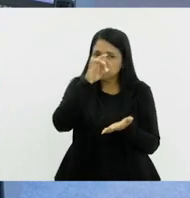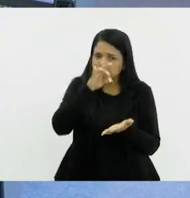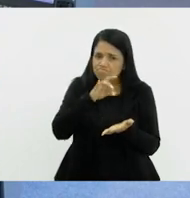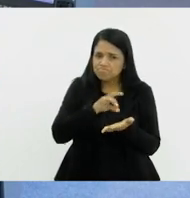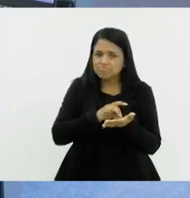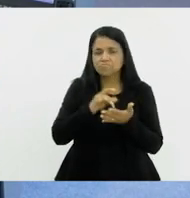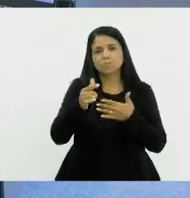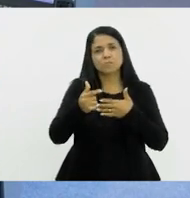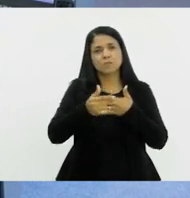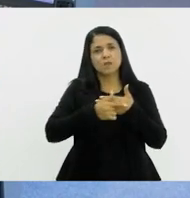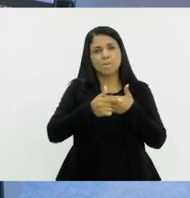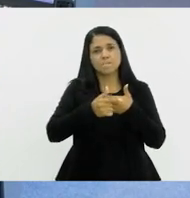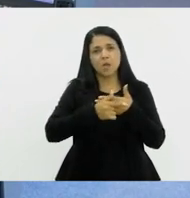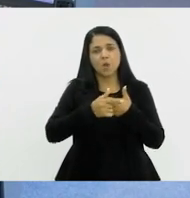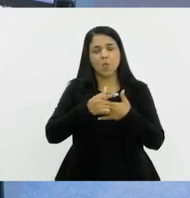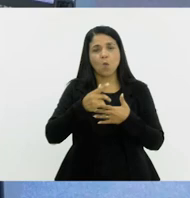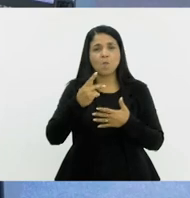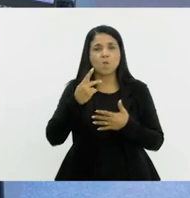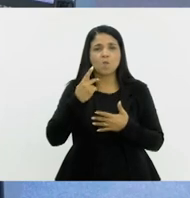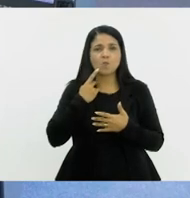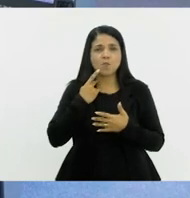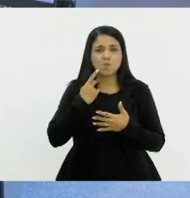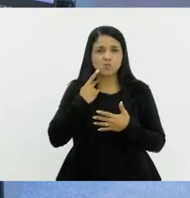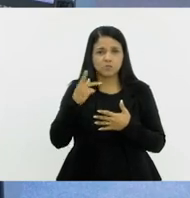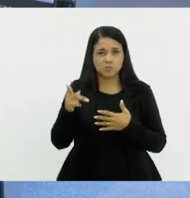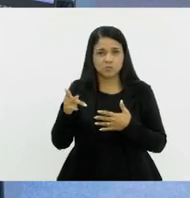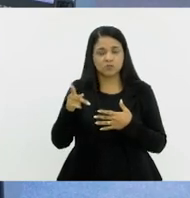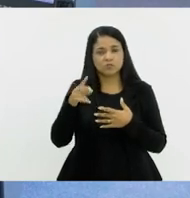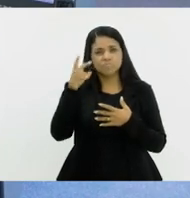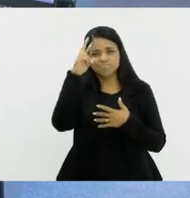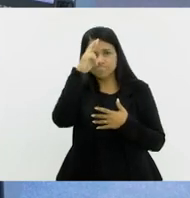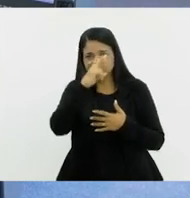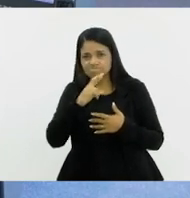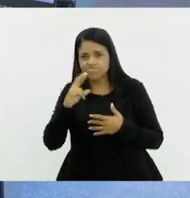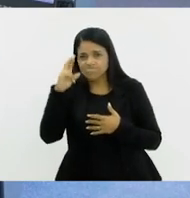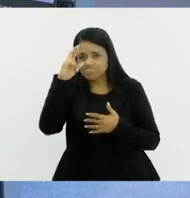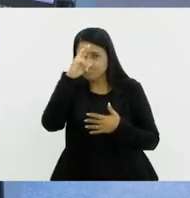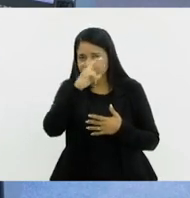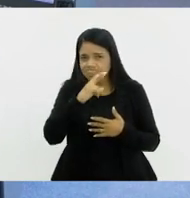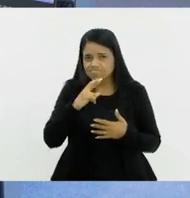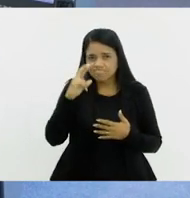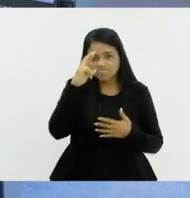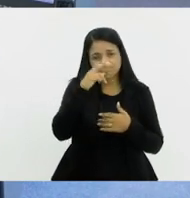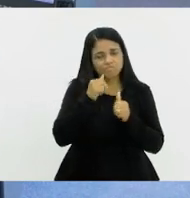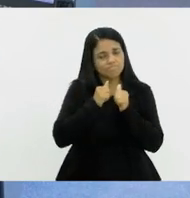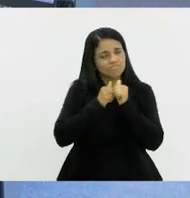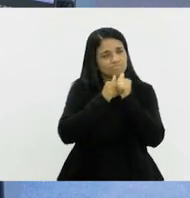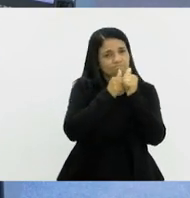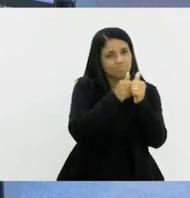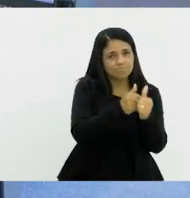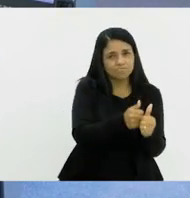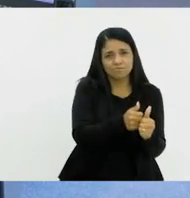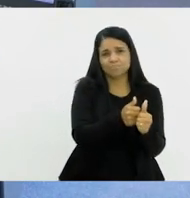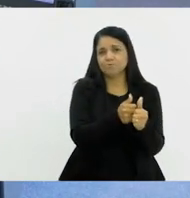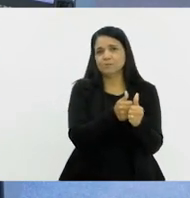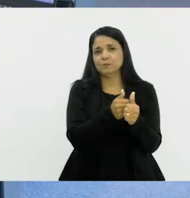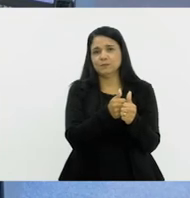papel como, né, de monitorar e de acompanhar. Acho que esse